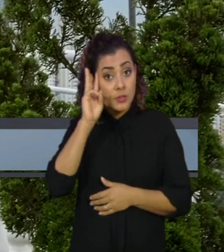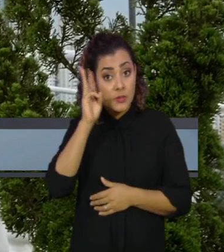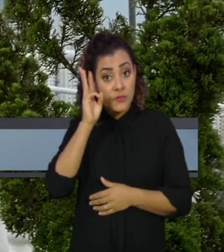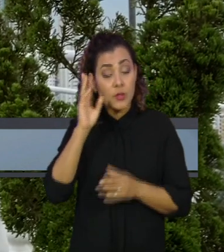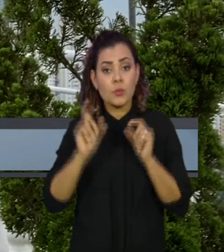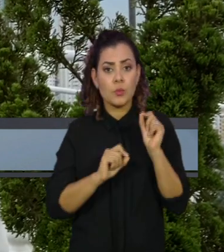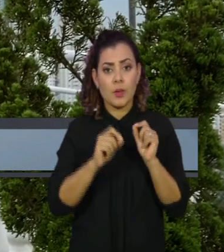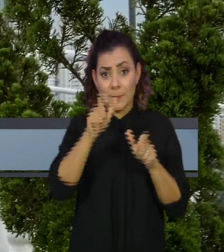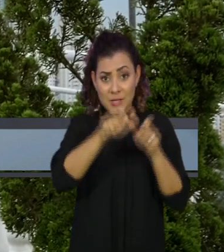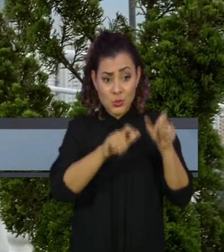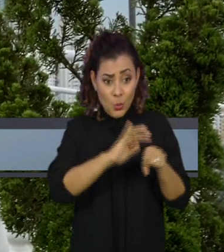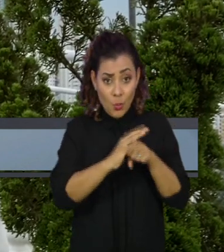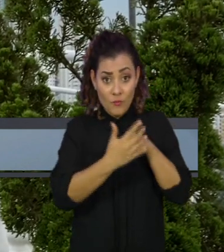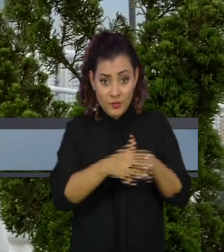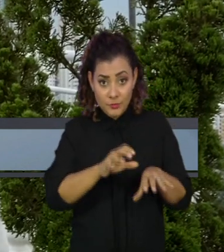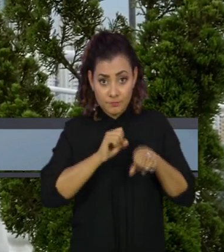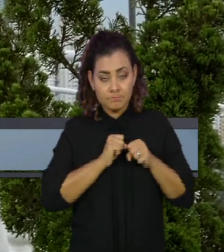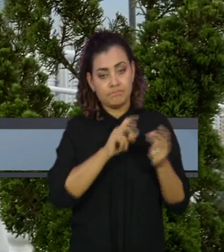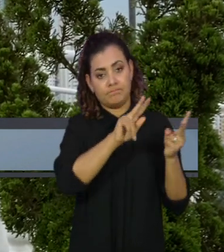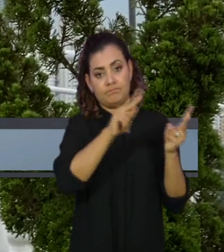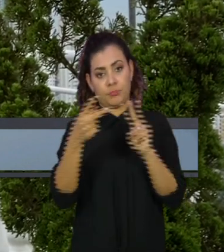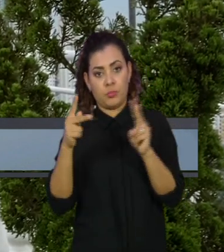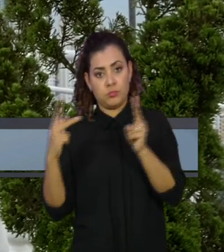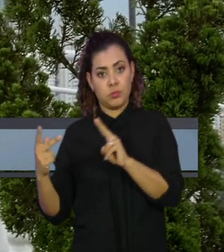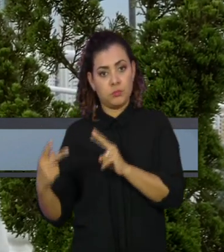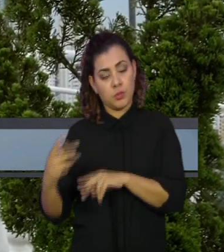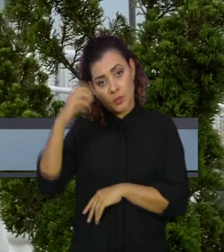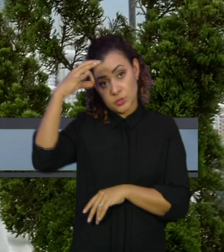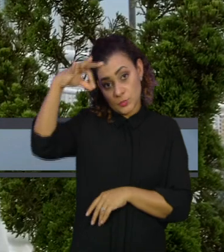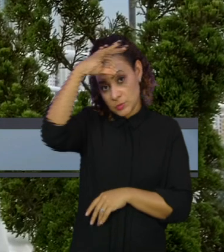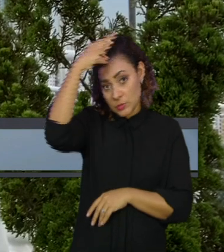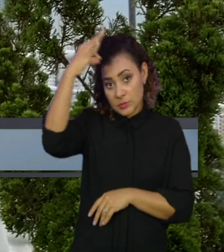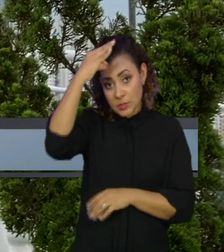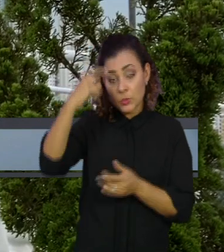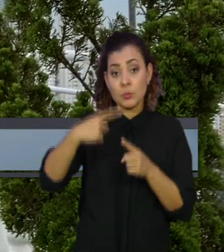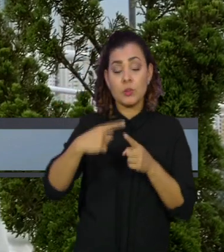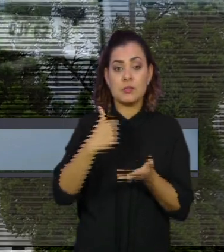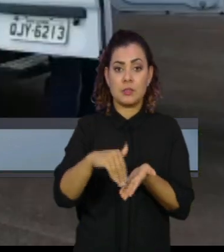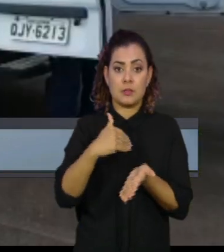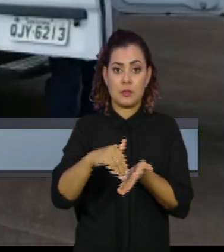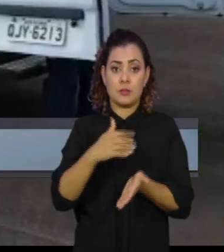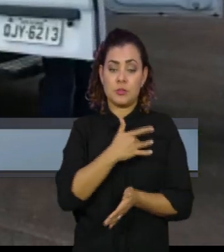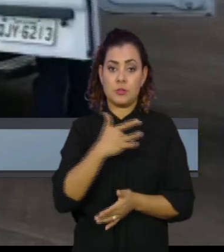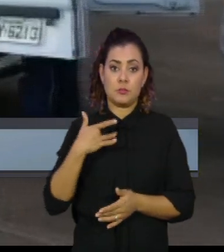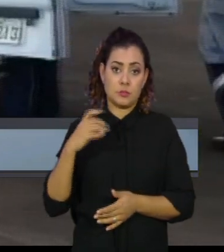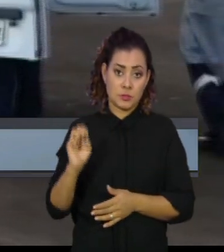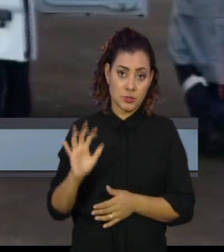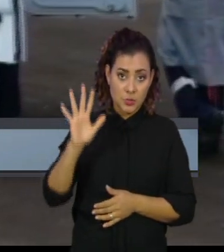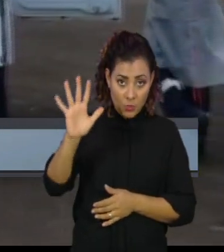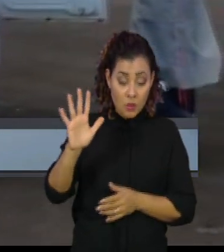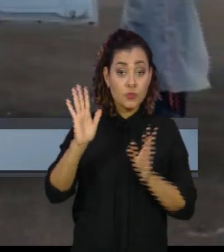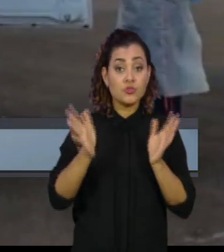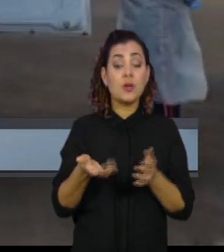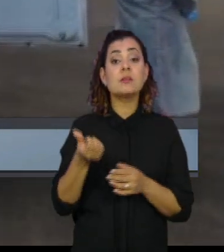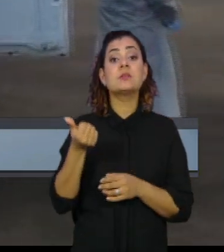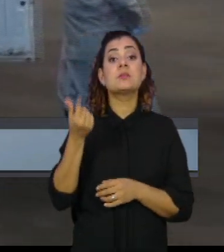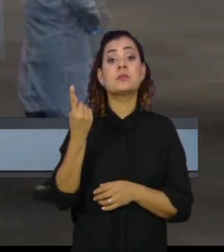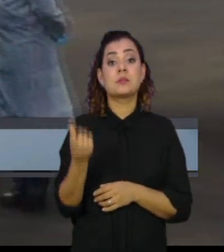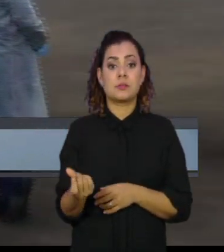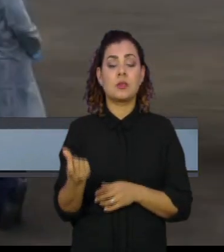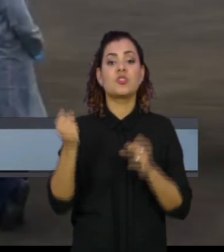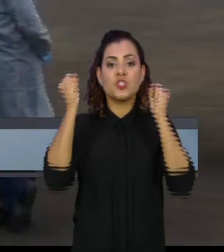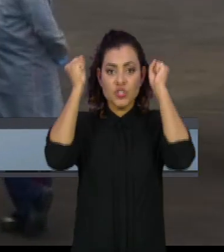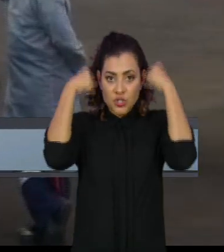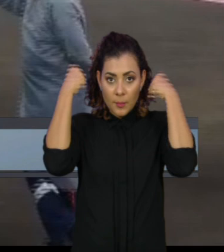com Covid-19 para o Espírito Santo. De acordo com a Secretaria Estadual de Saúde, até 16 pacientes de Chapecó, no